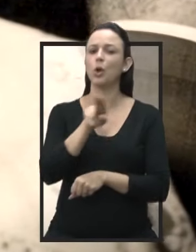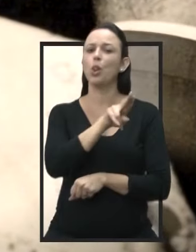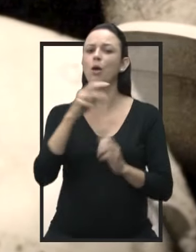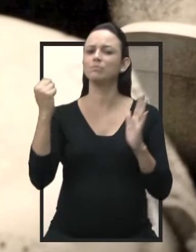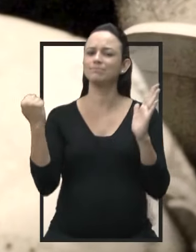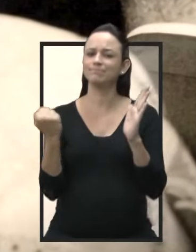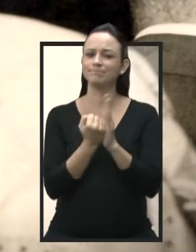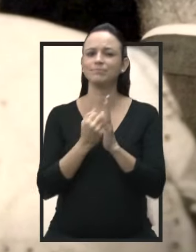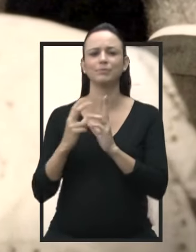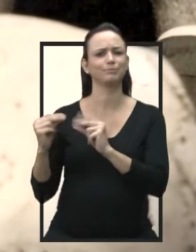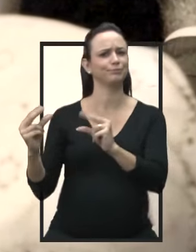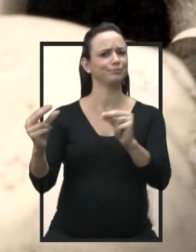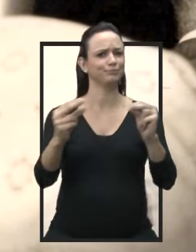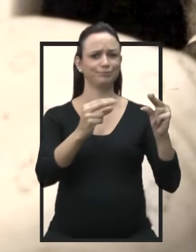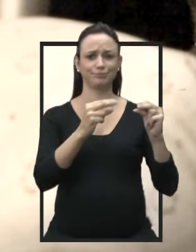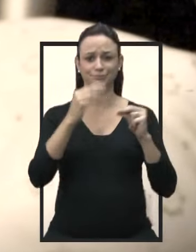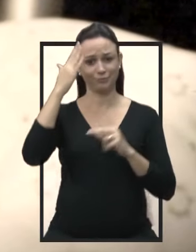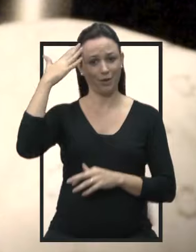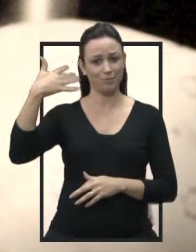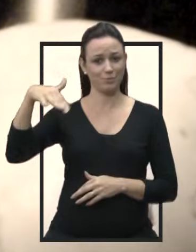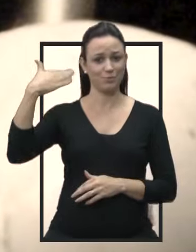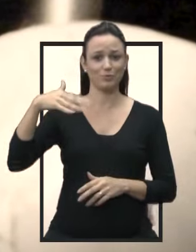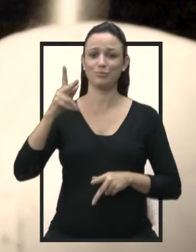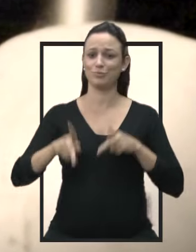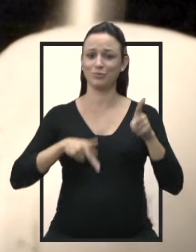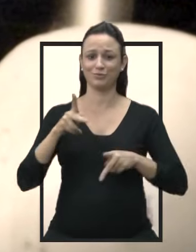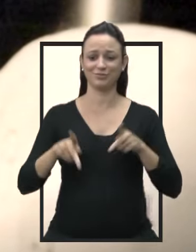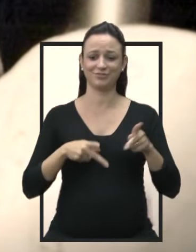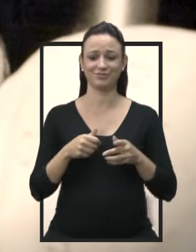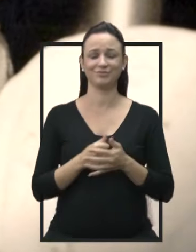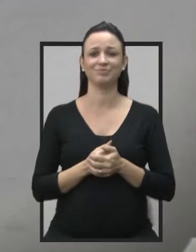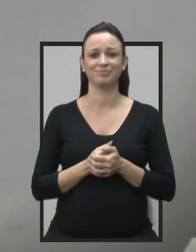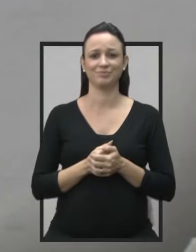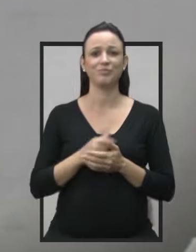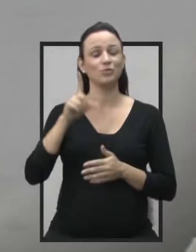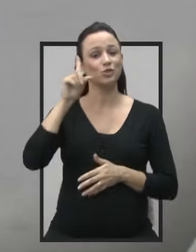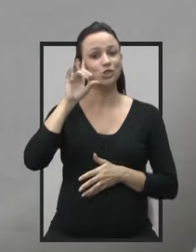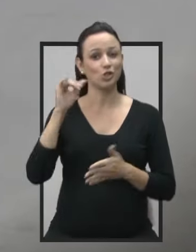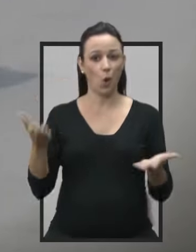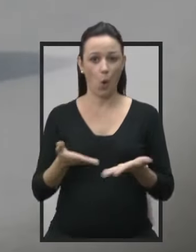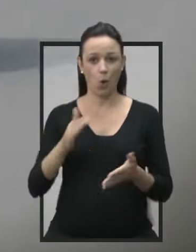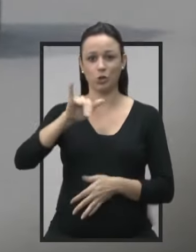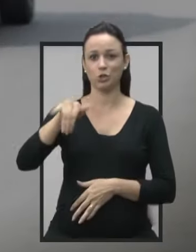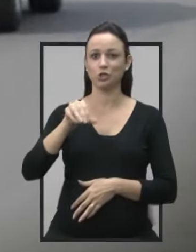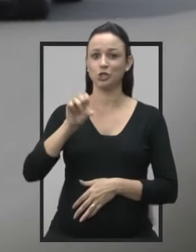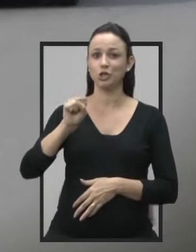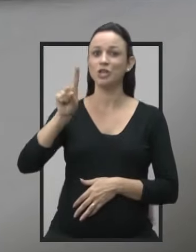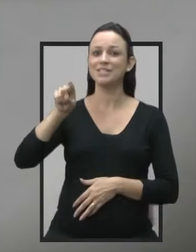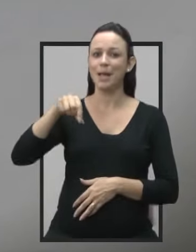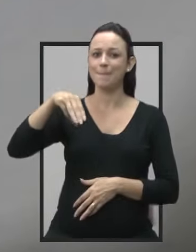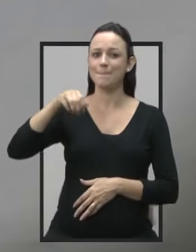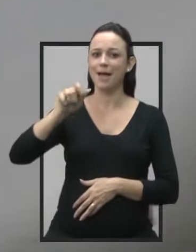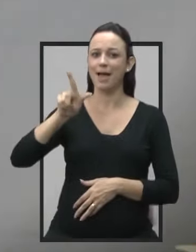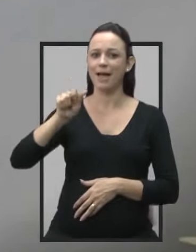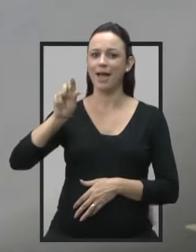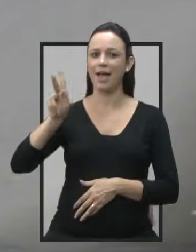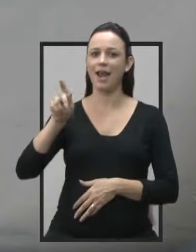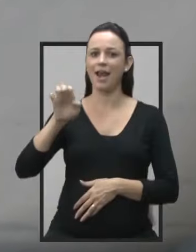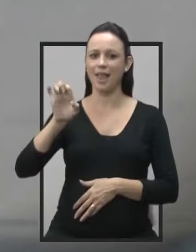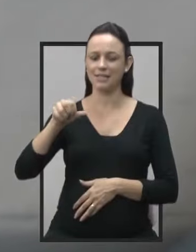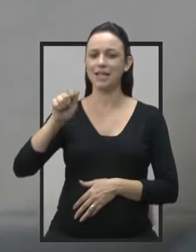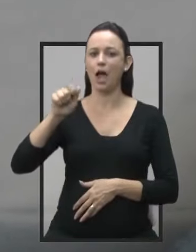nome estava no centro das discussões e na boca dos jauenses. Nos dias de hoje, José Magalhães de Almeida Prado,